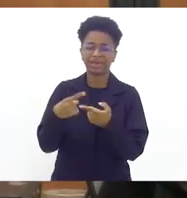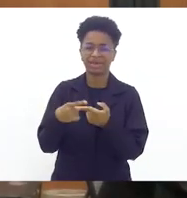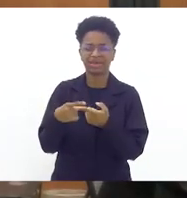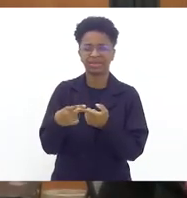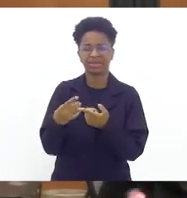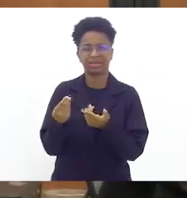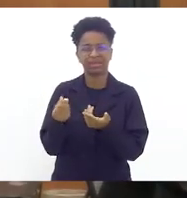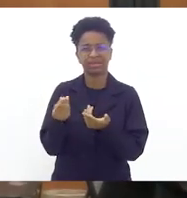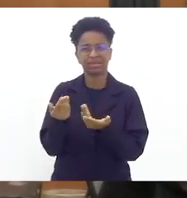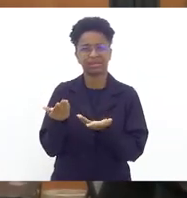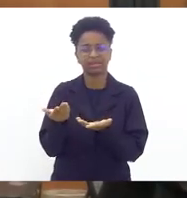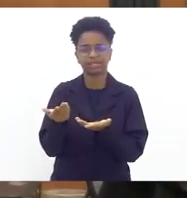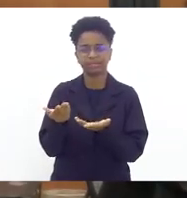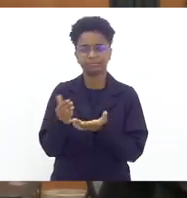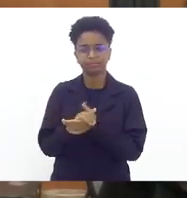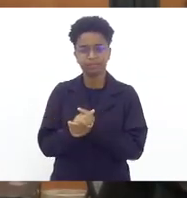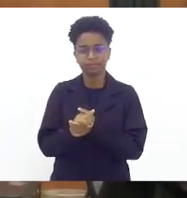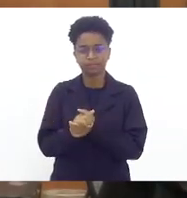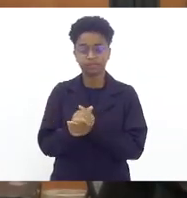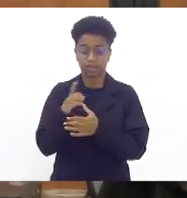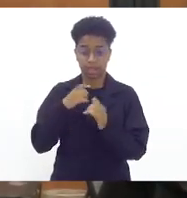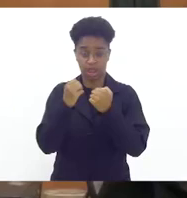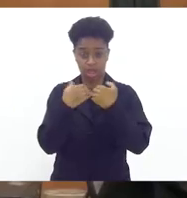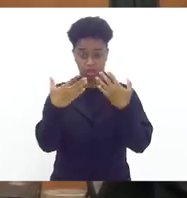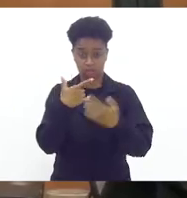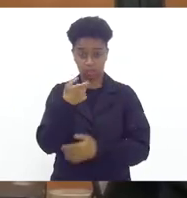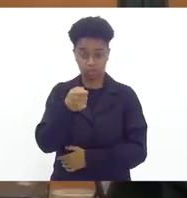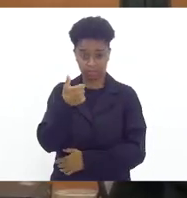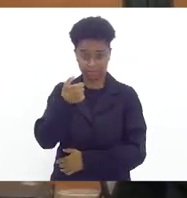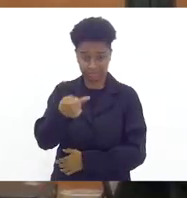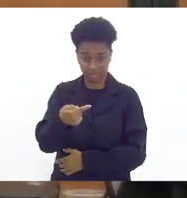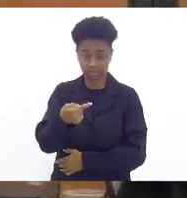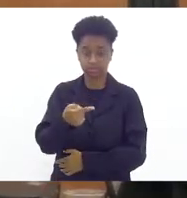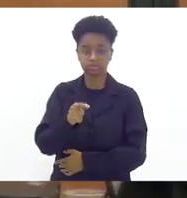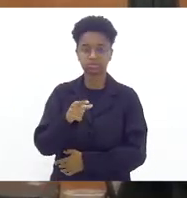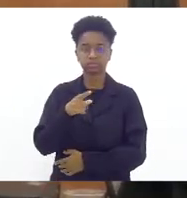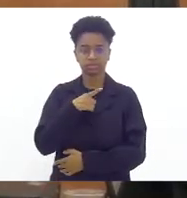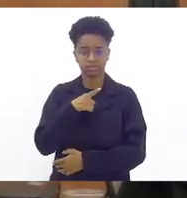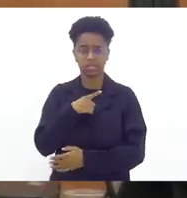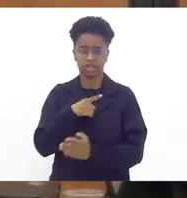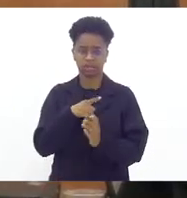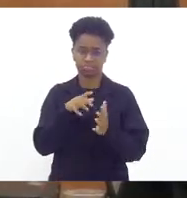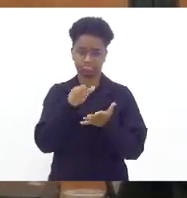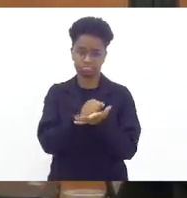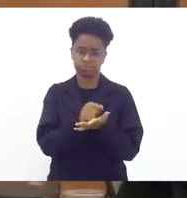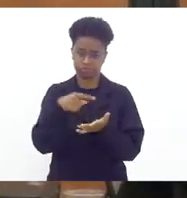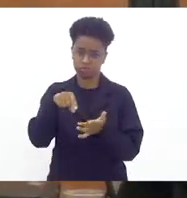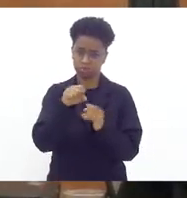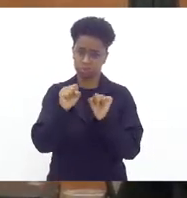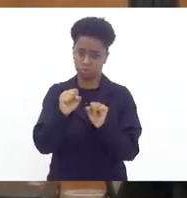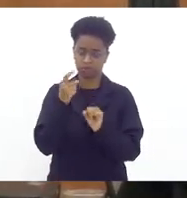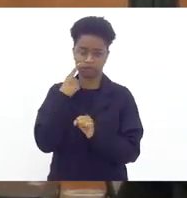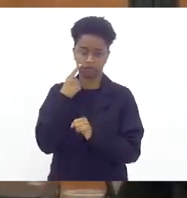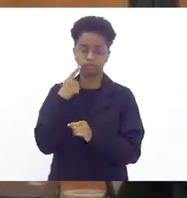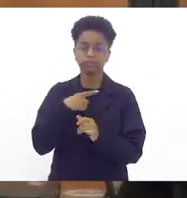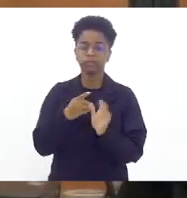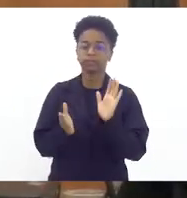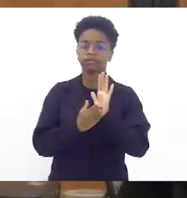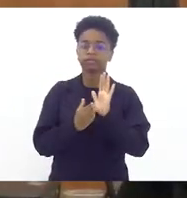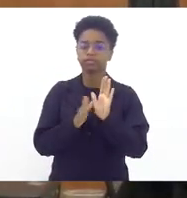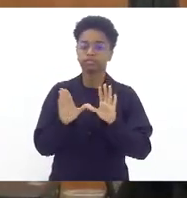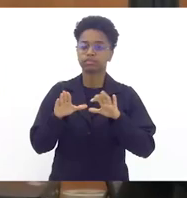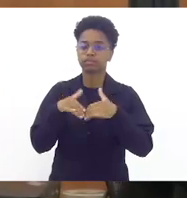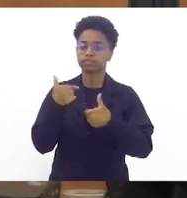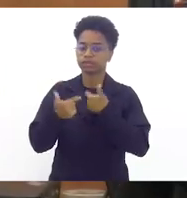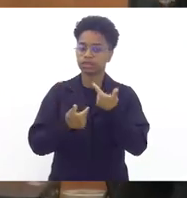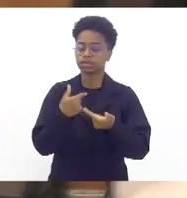audiência de 2017, está lá nos análises, vocês podem ver, foi proposto um grupo de trabalho e algumas